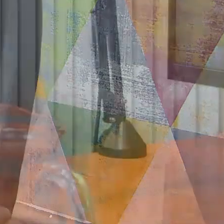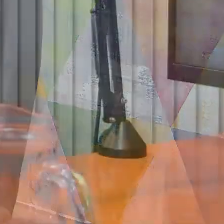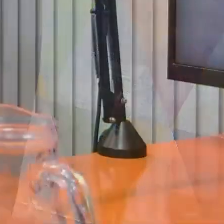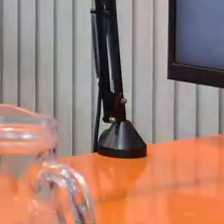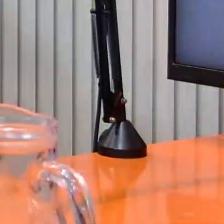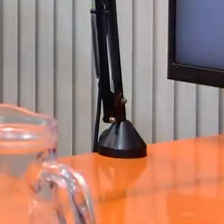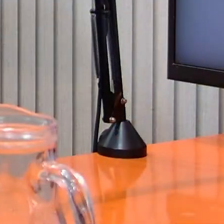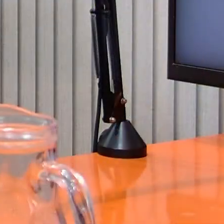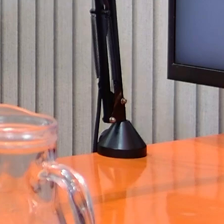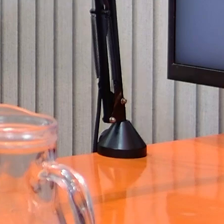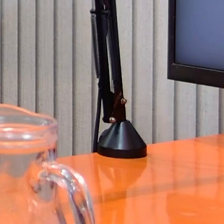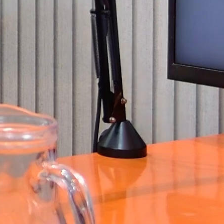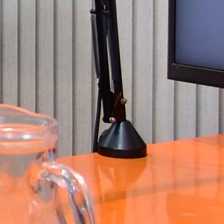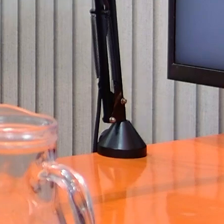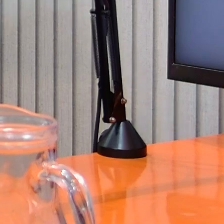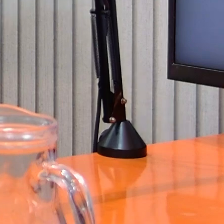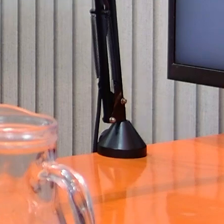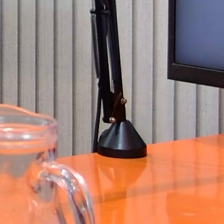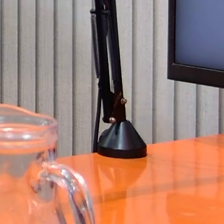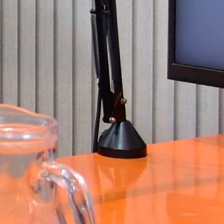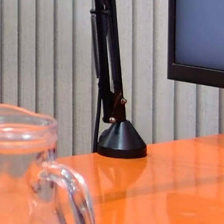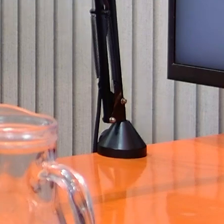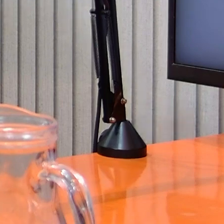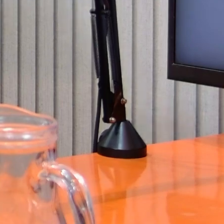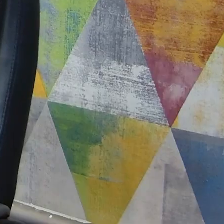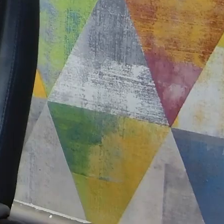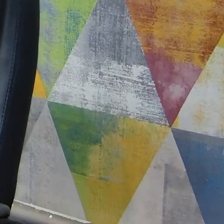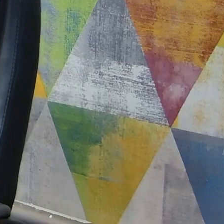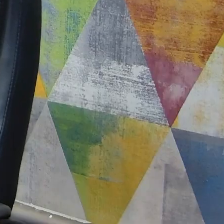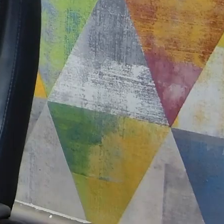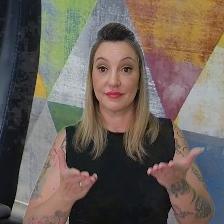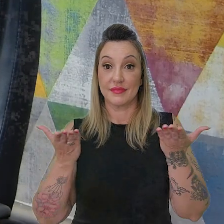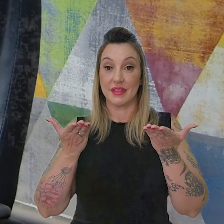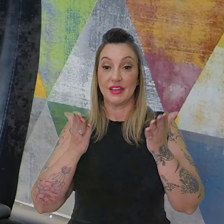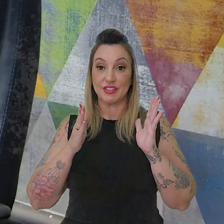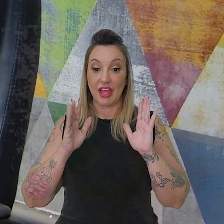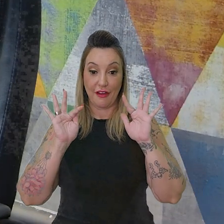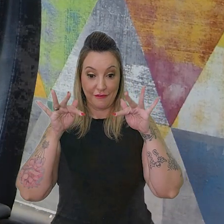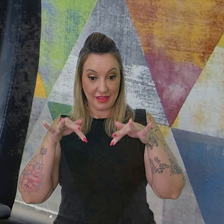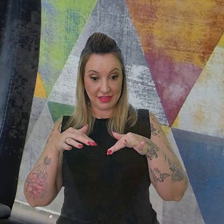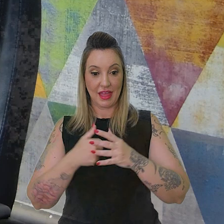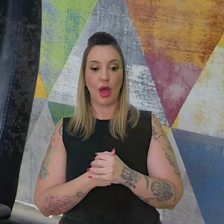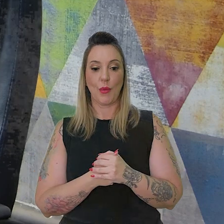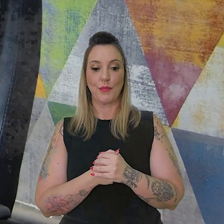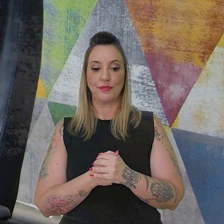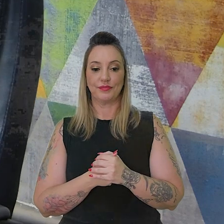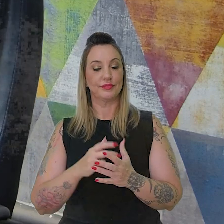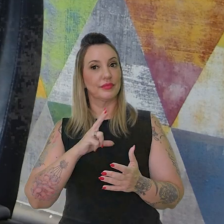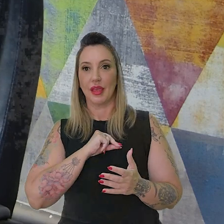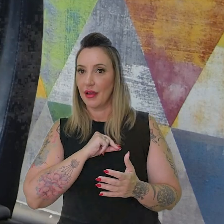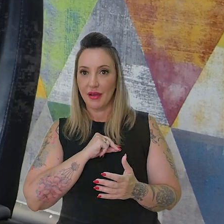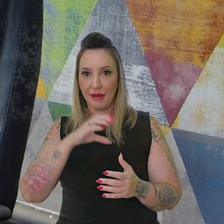tá né eu não consigo tá isso a gente tá chegando já aqui no final